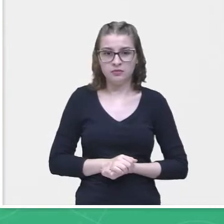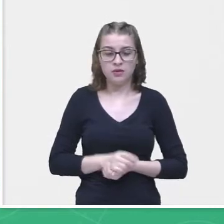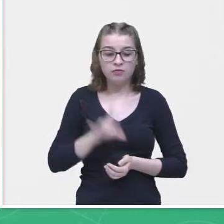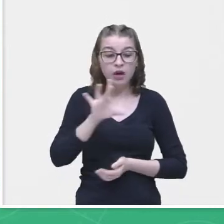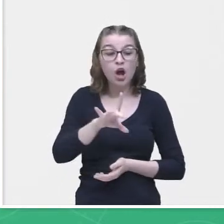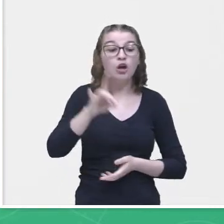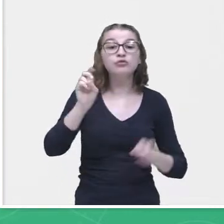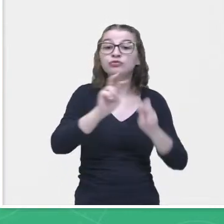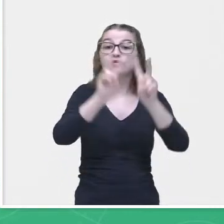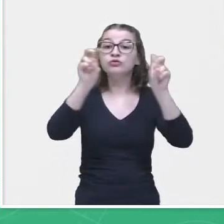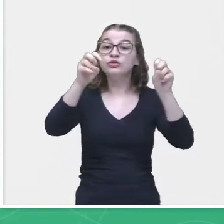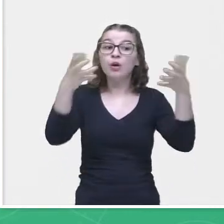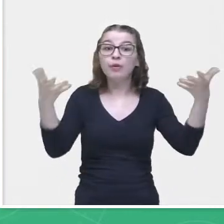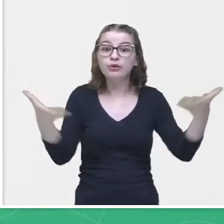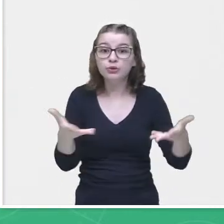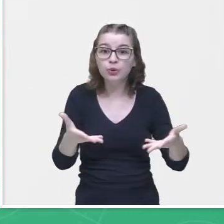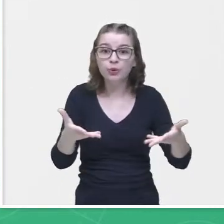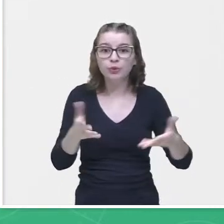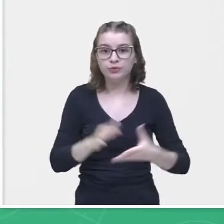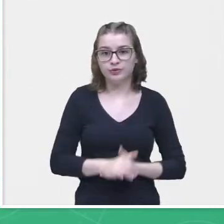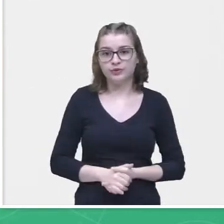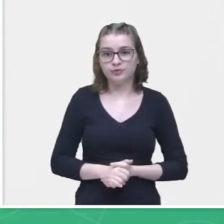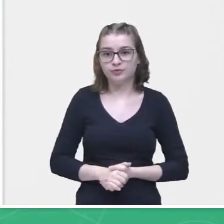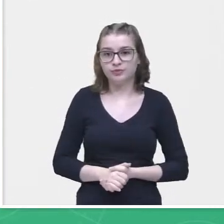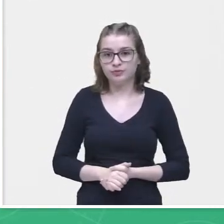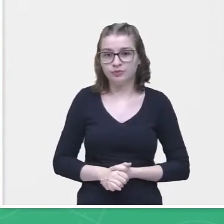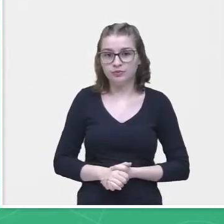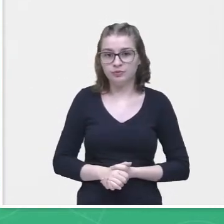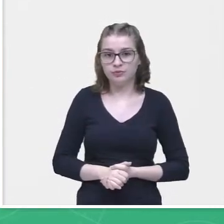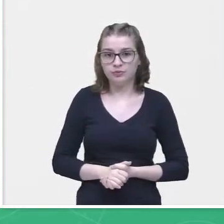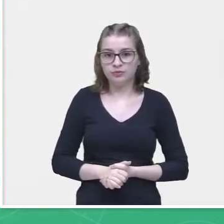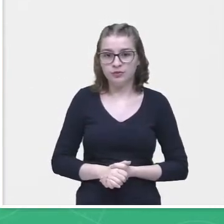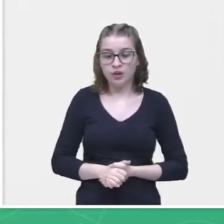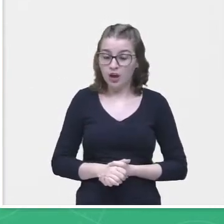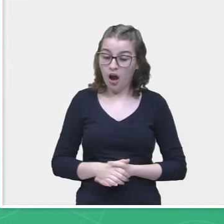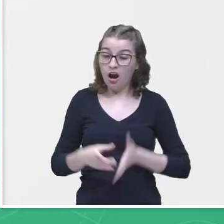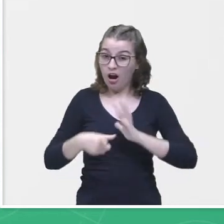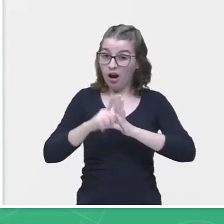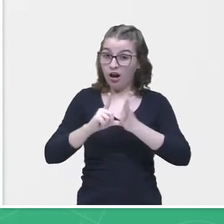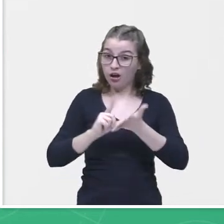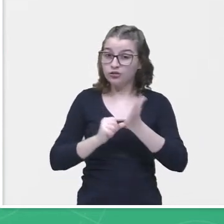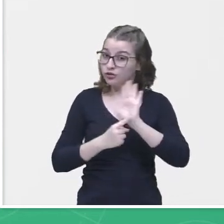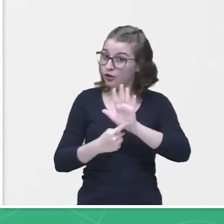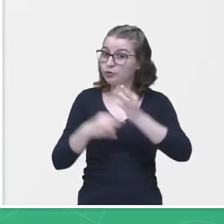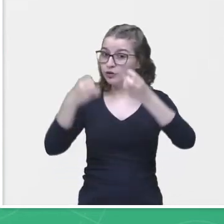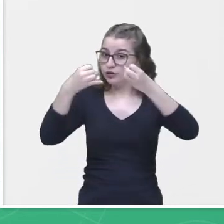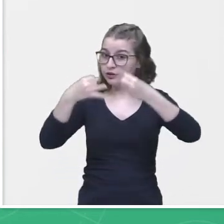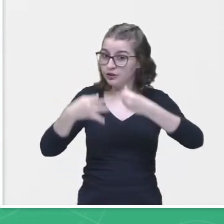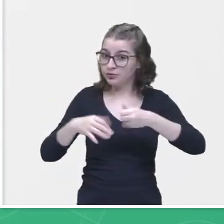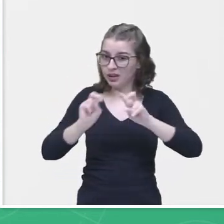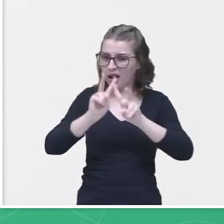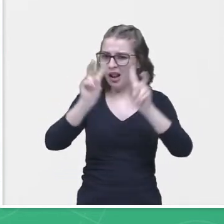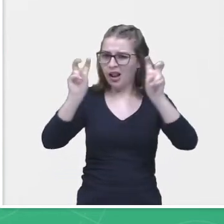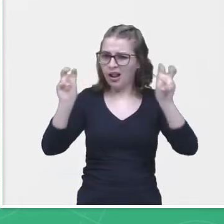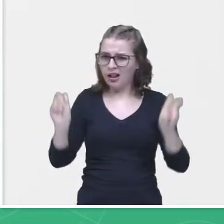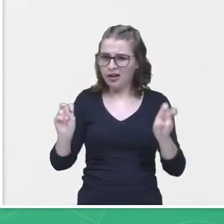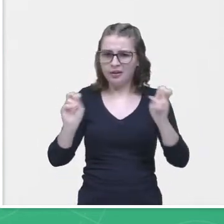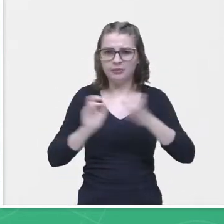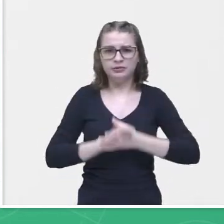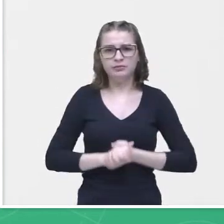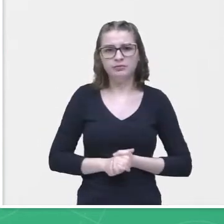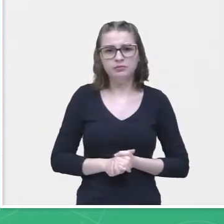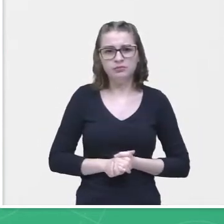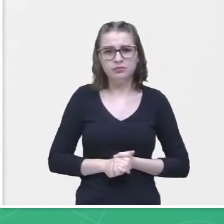Escolha de temas da atualidade. Eu falei 4. Curto e grosso aqui, eu falei 4. Não é isso? Professor, eu lembrei mais um também